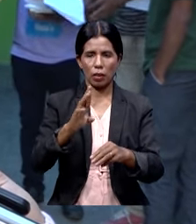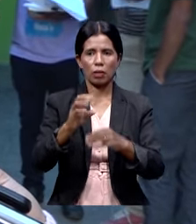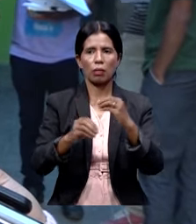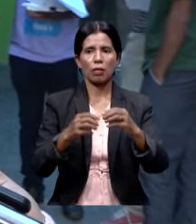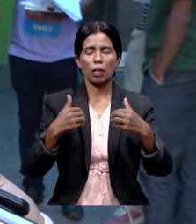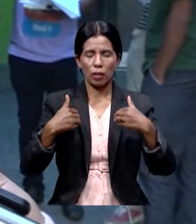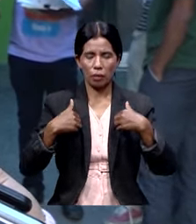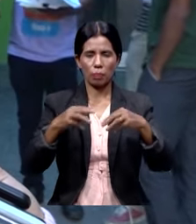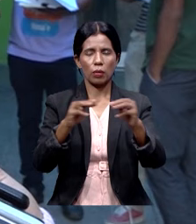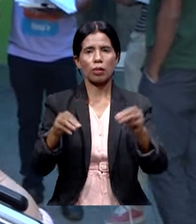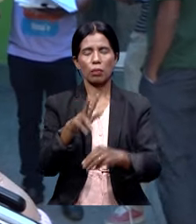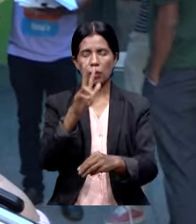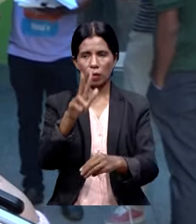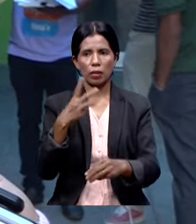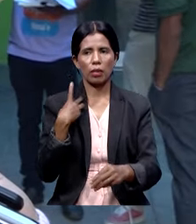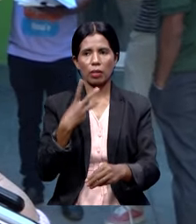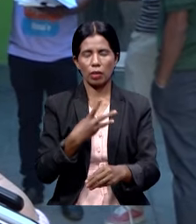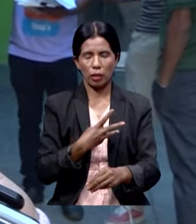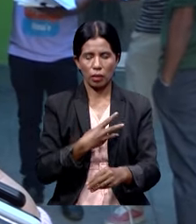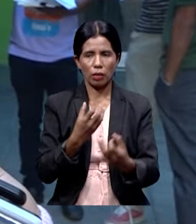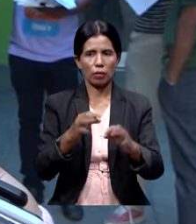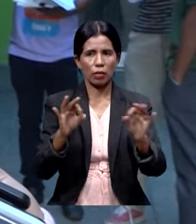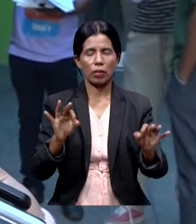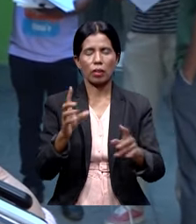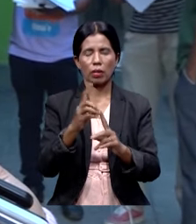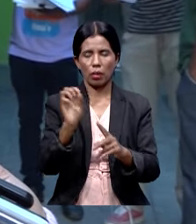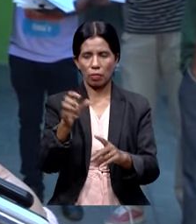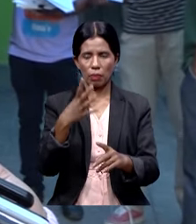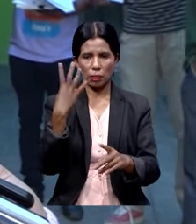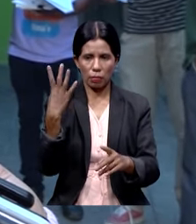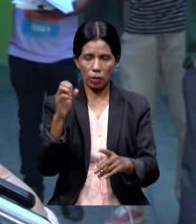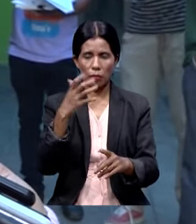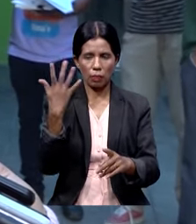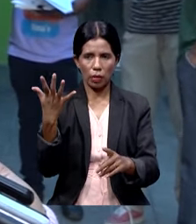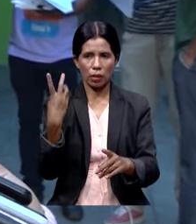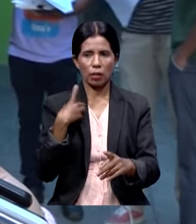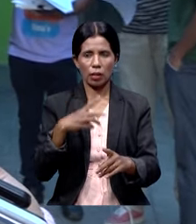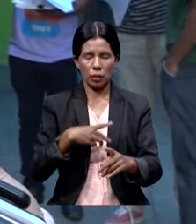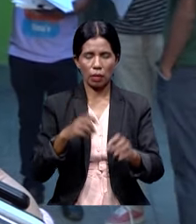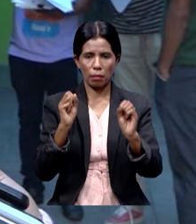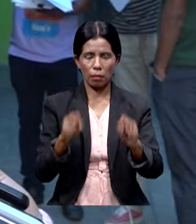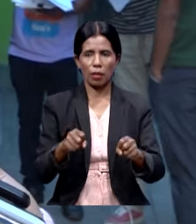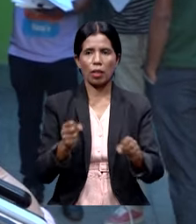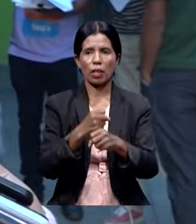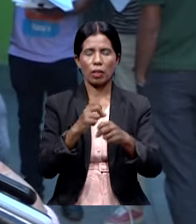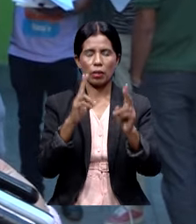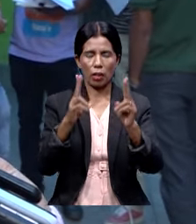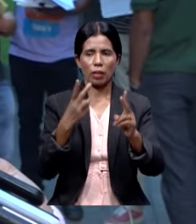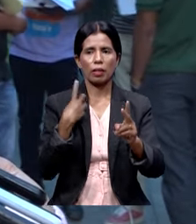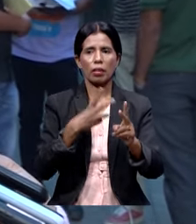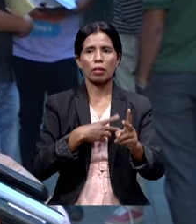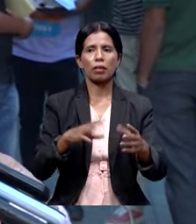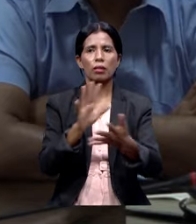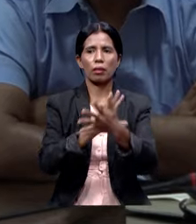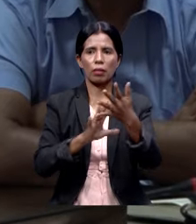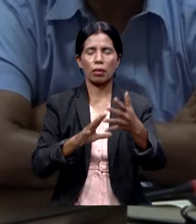munisipiu Tolurek. Munisipiu Tolurek ita sei remate dia 15 no ita duni makas par bele halu hutu lalais no ita sei selebra